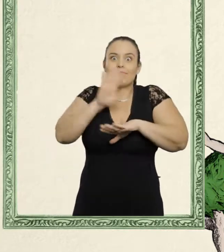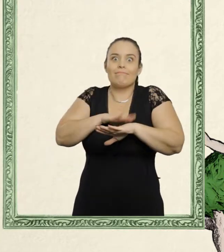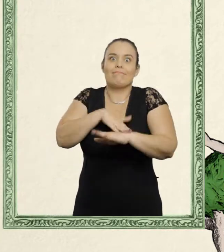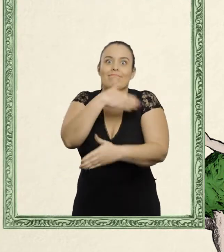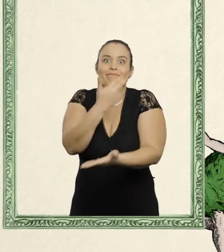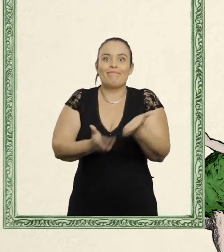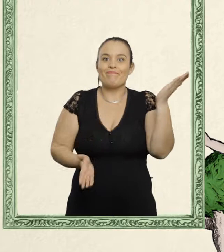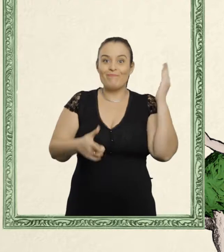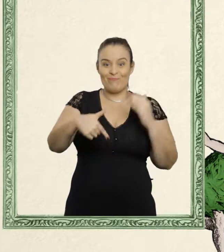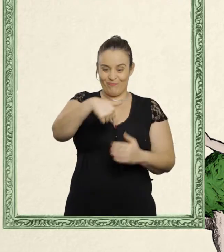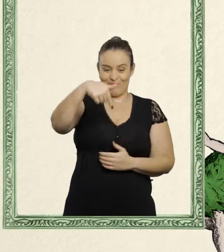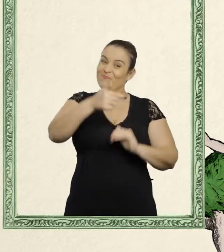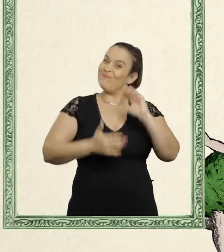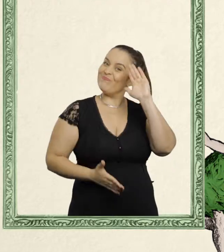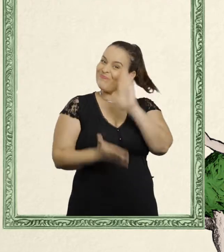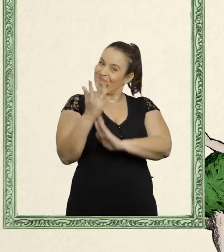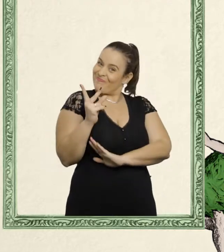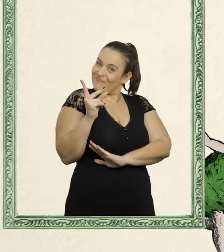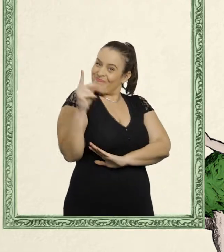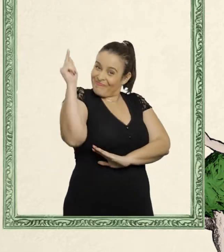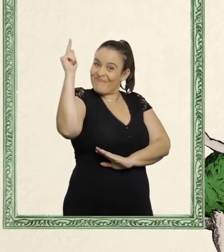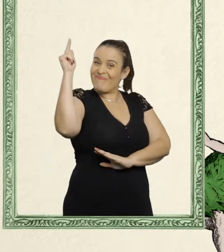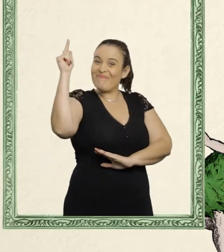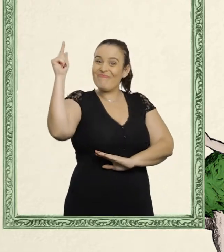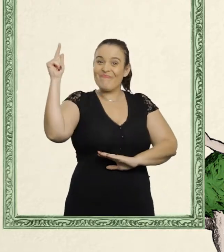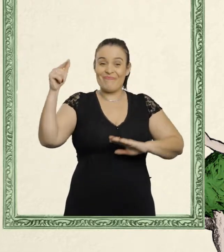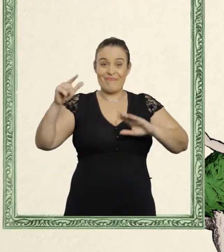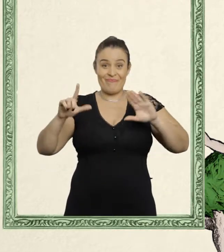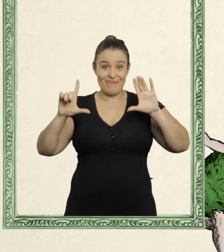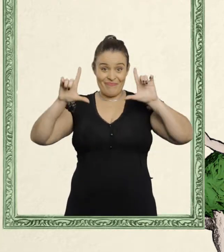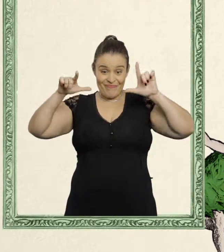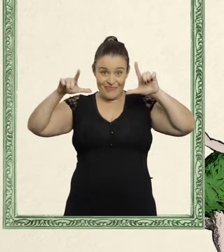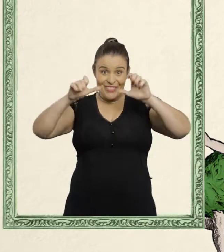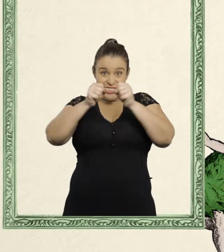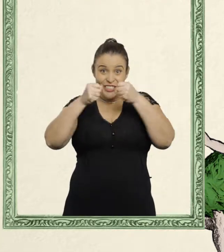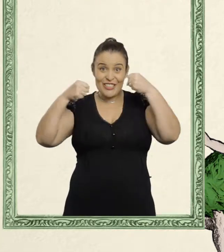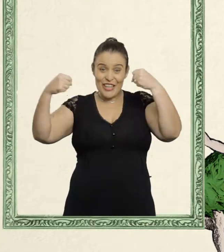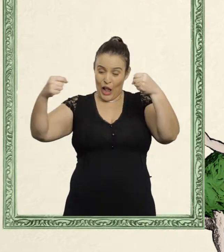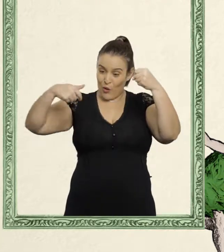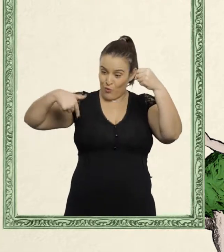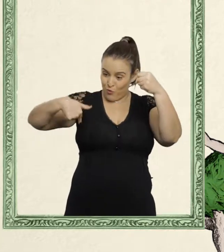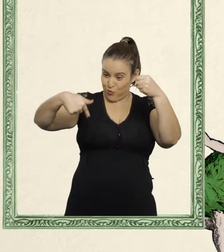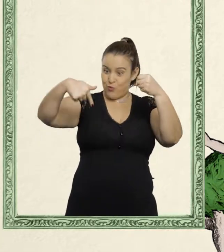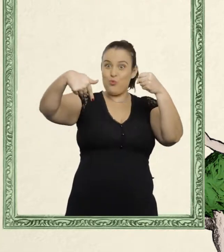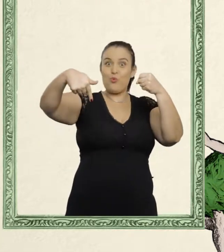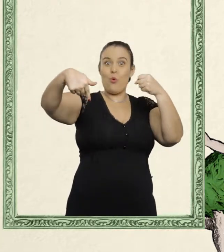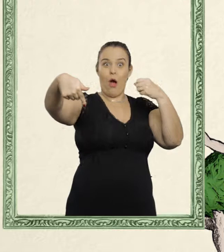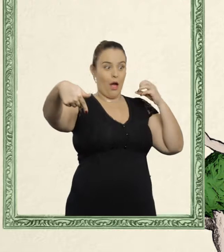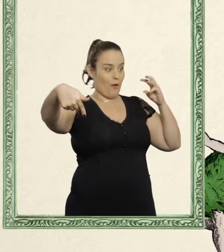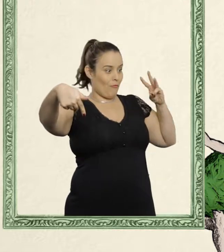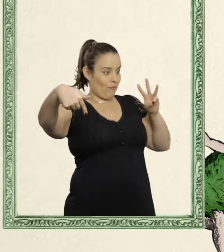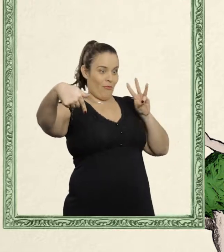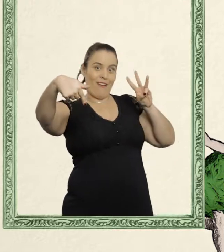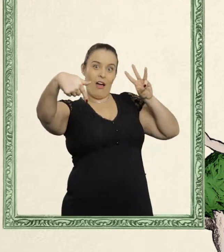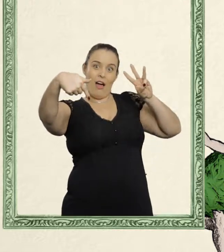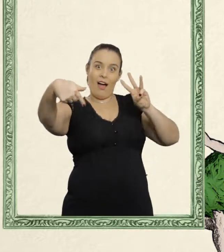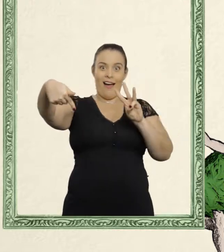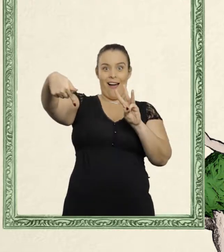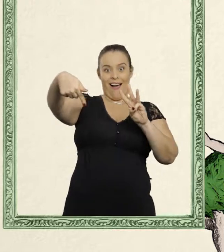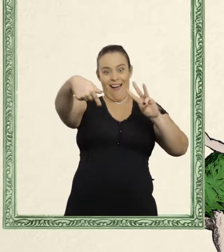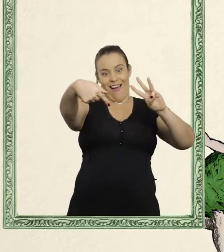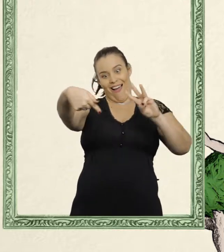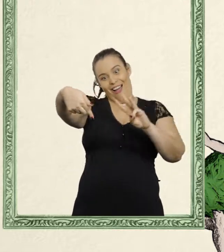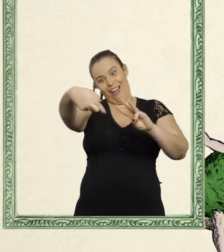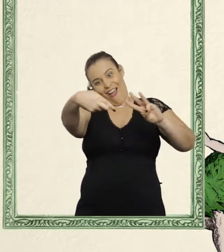tempo. Ele disse bem alto: "Vamos!" E saiu pela janela voando. João, Miguel e